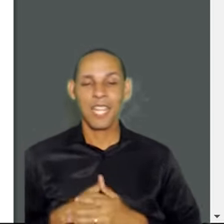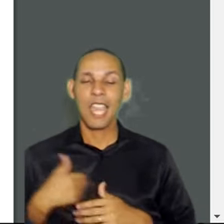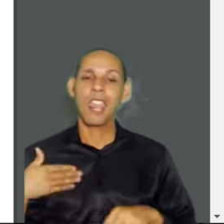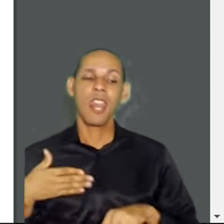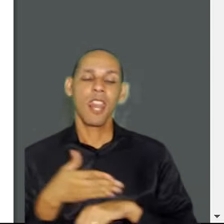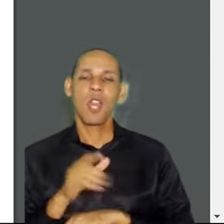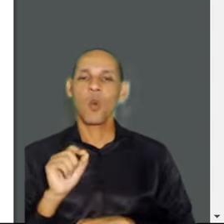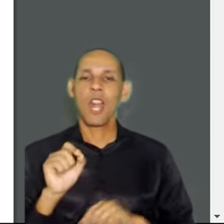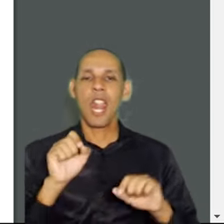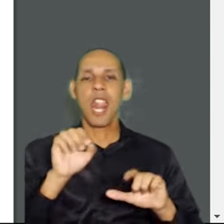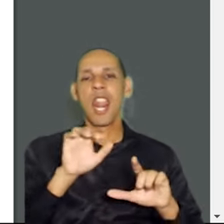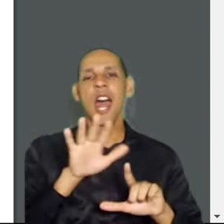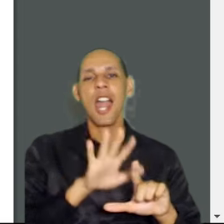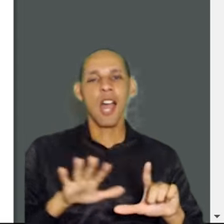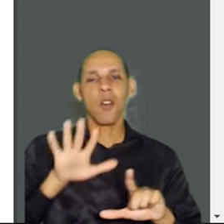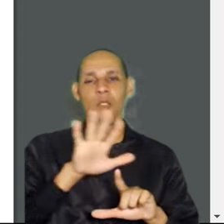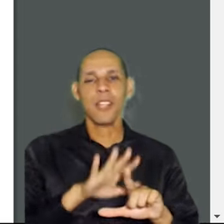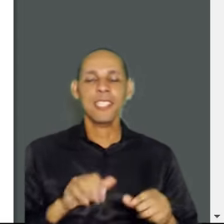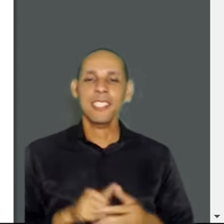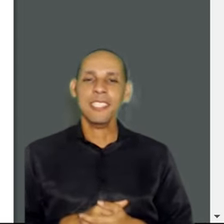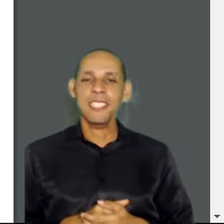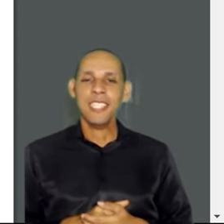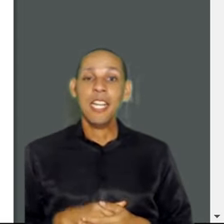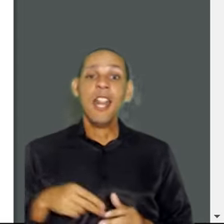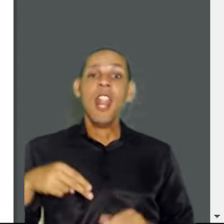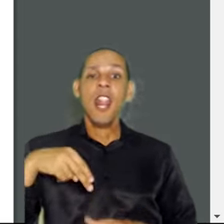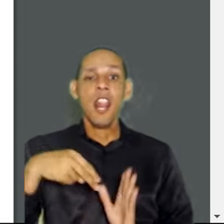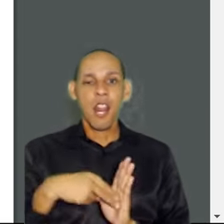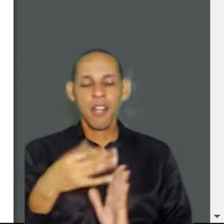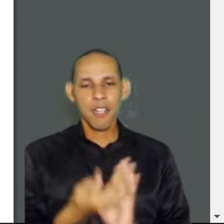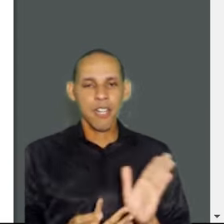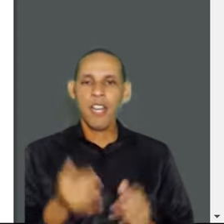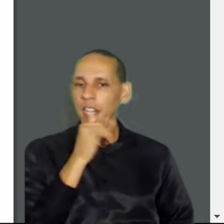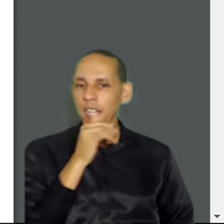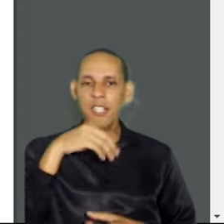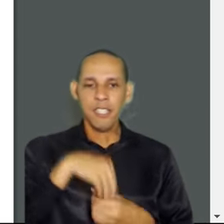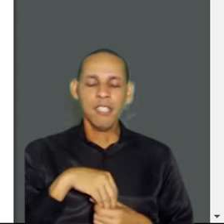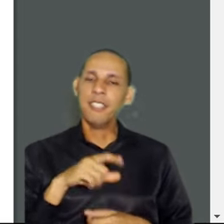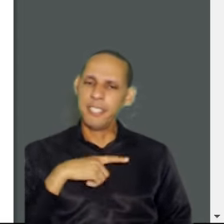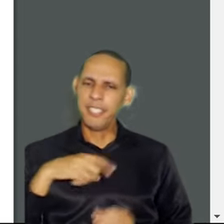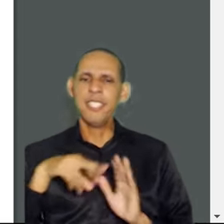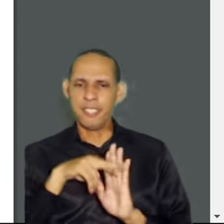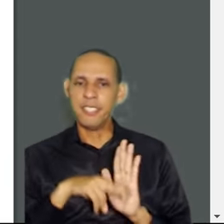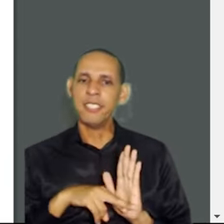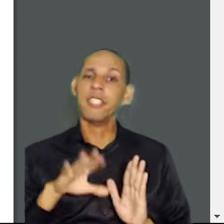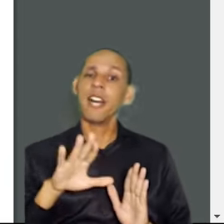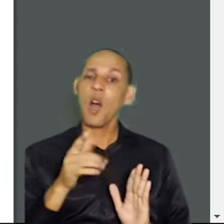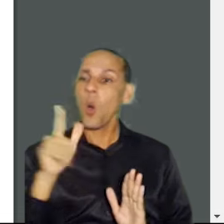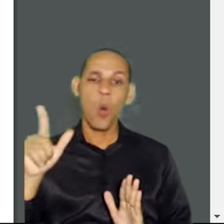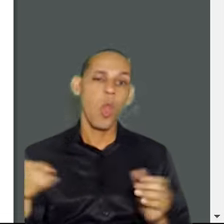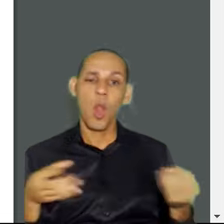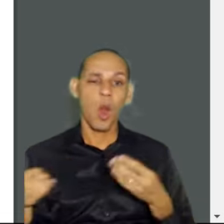acessei É o layout da nota fiscal eletrônica é claro que dentro desse layout ele diz as regras mas existem notas técnicas que vem